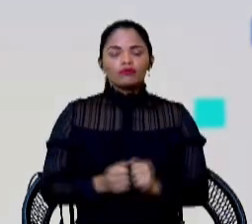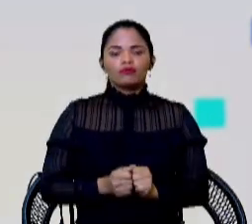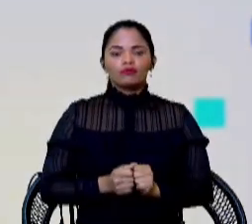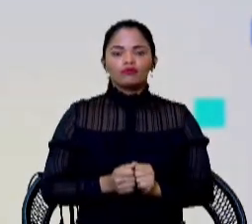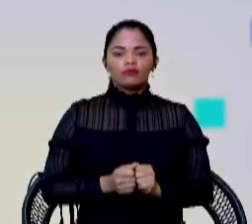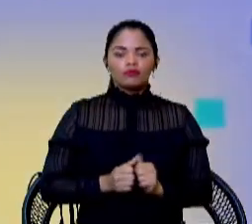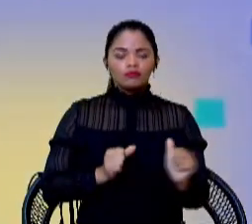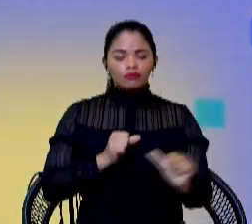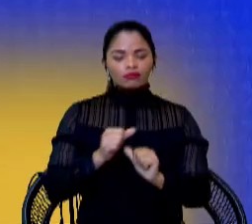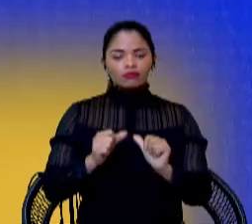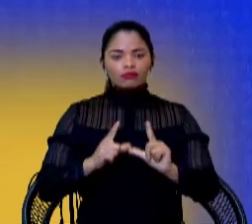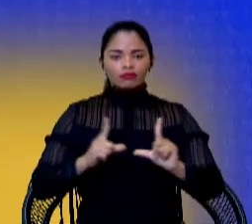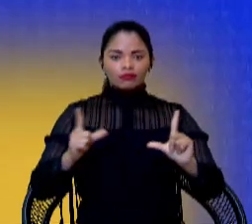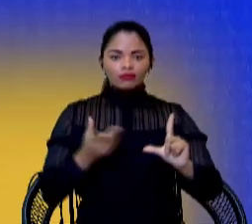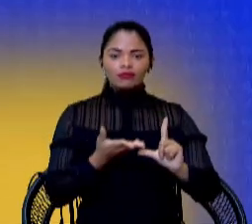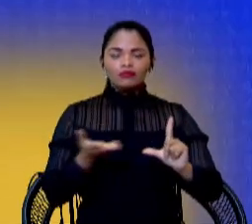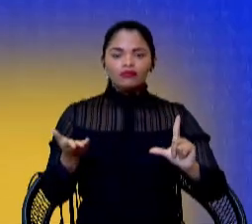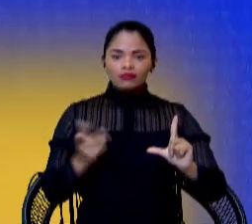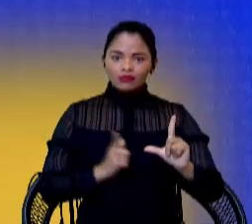avançar aqui.